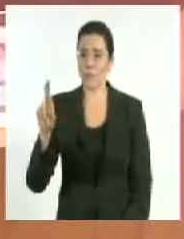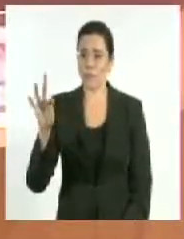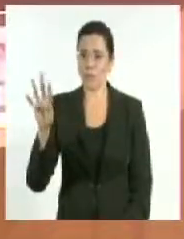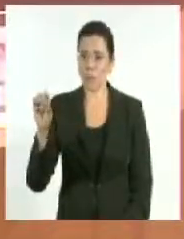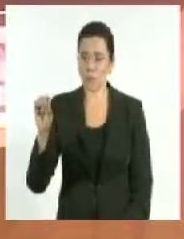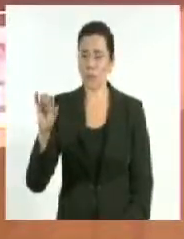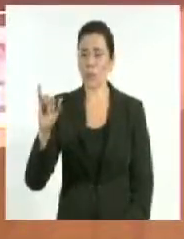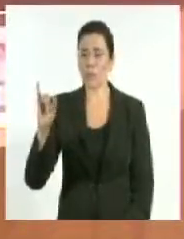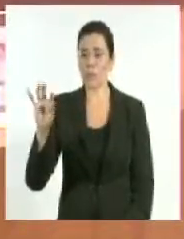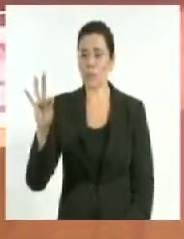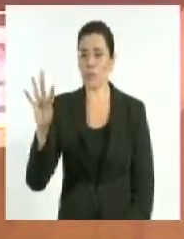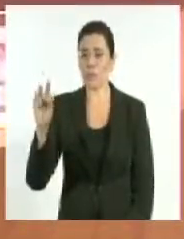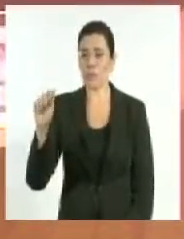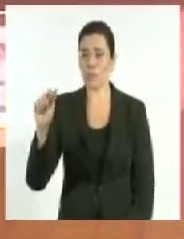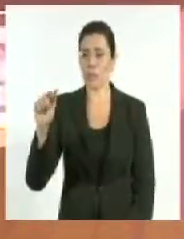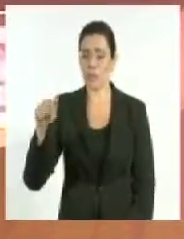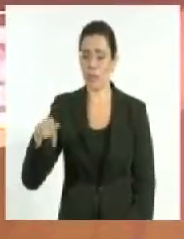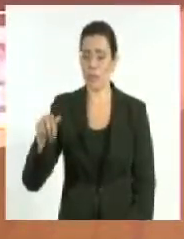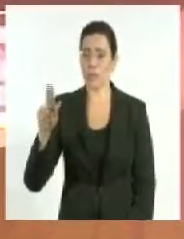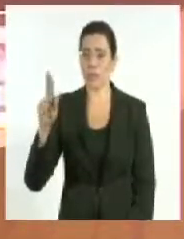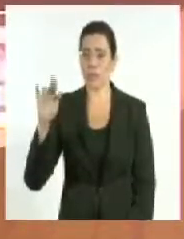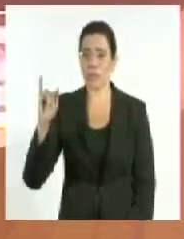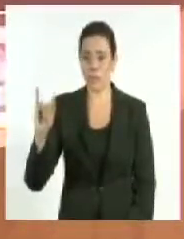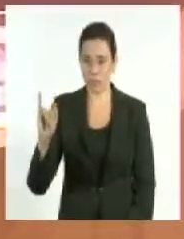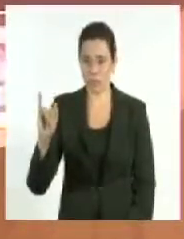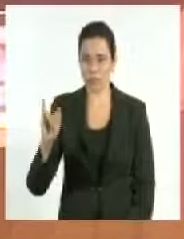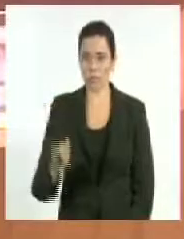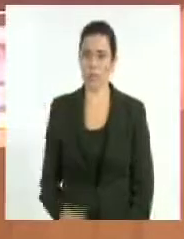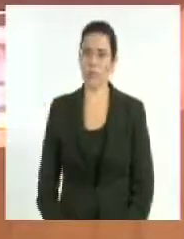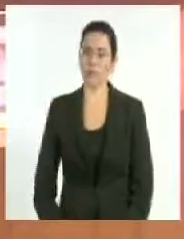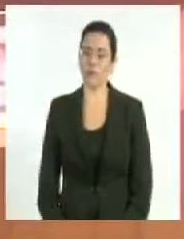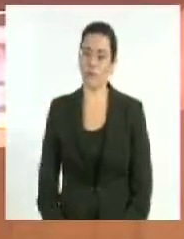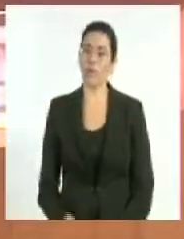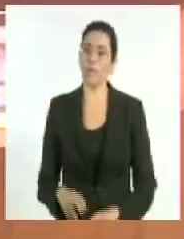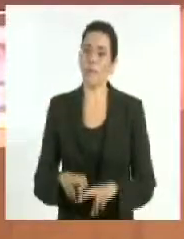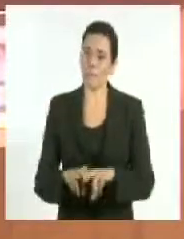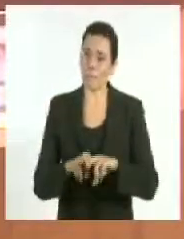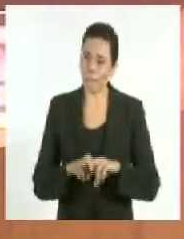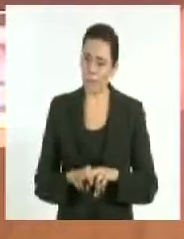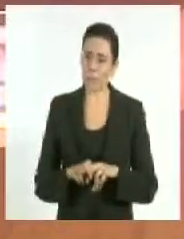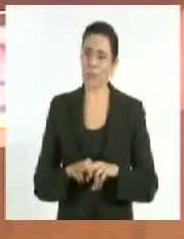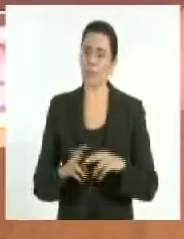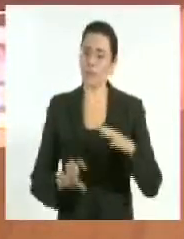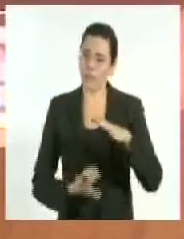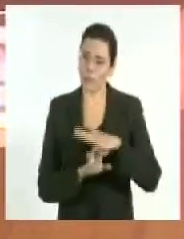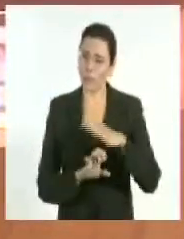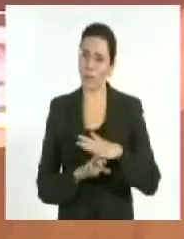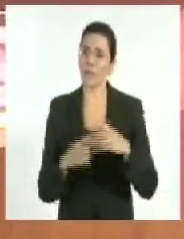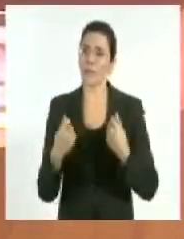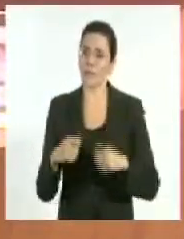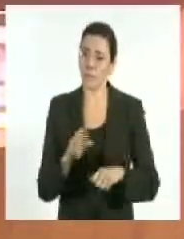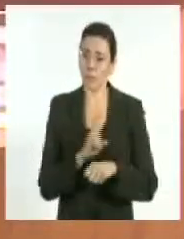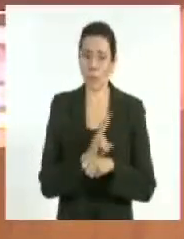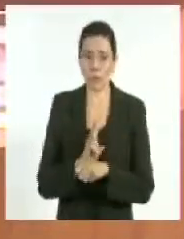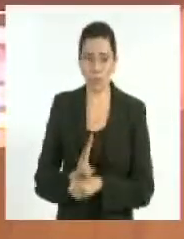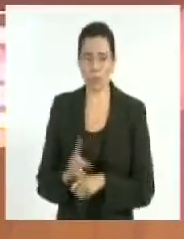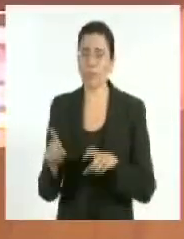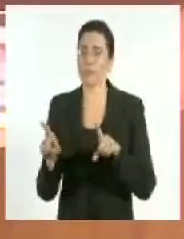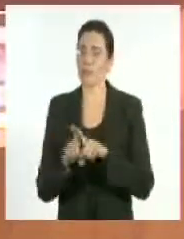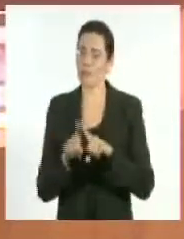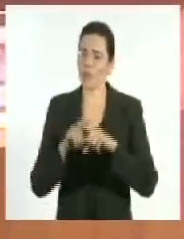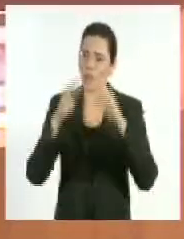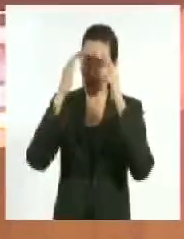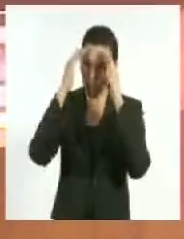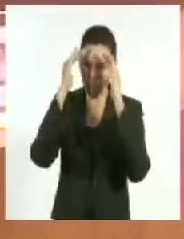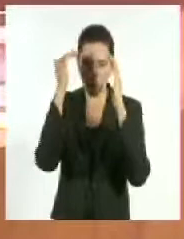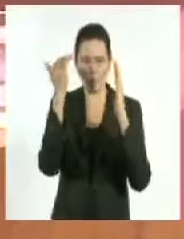esse empreendimento e é justo que seja remunerado. Então, uma das grandes questões que coloco é que esse projeto, o deputado Rogério,